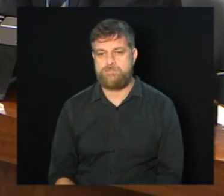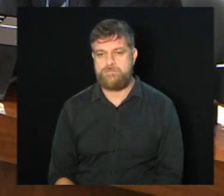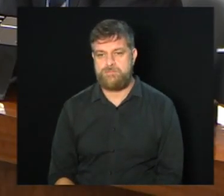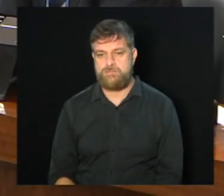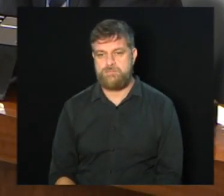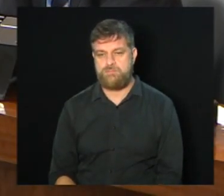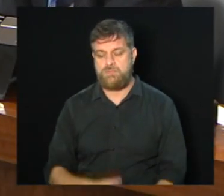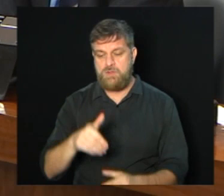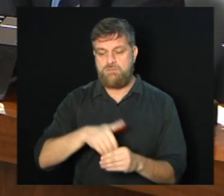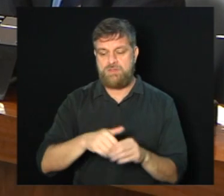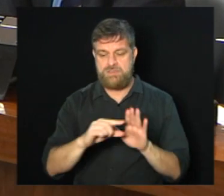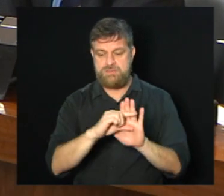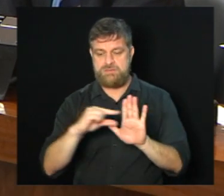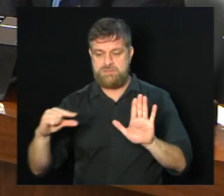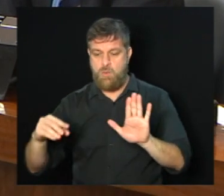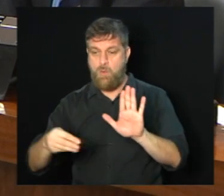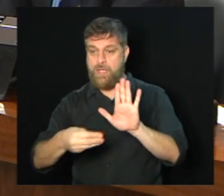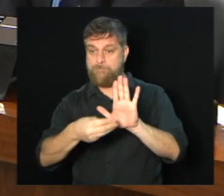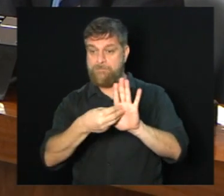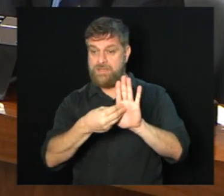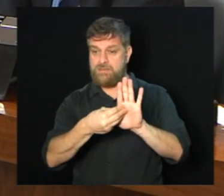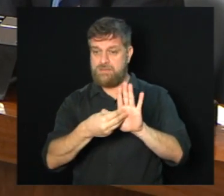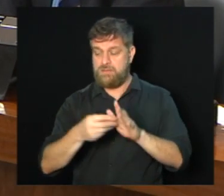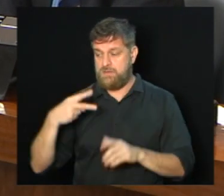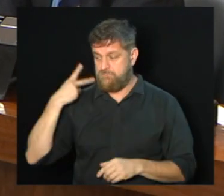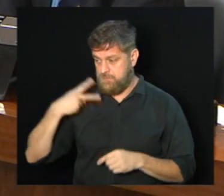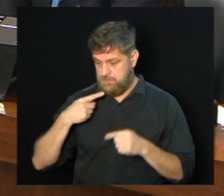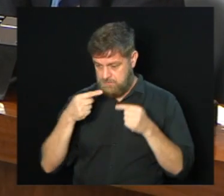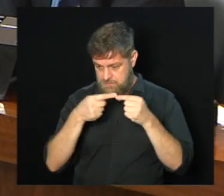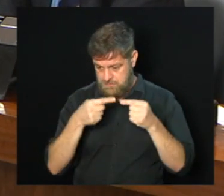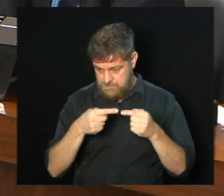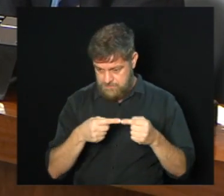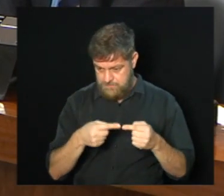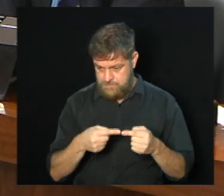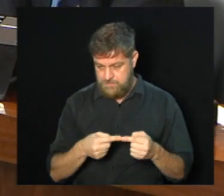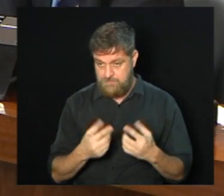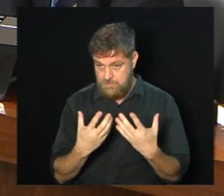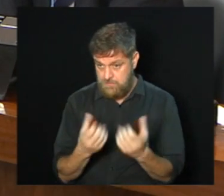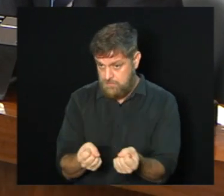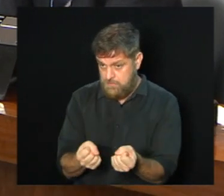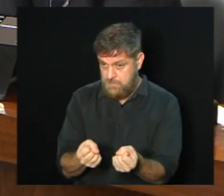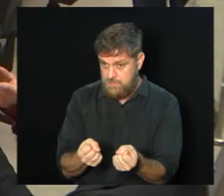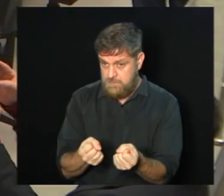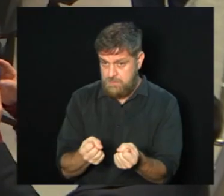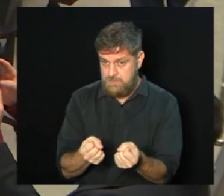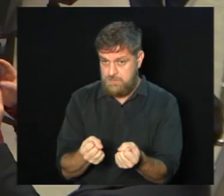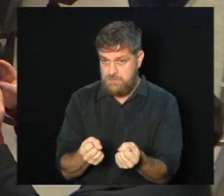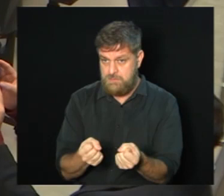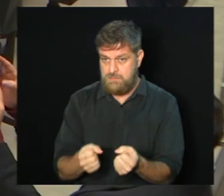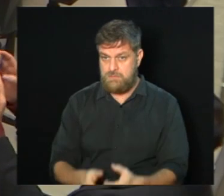Em votação, a emenda. Vereadores favoráveis à emenda, permaneçam como estão.